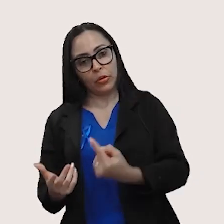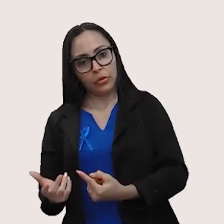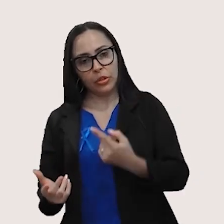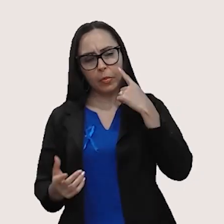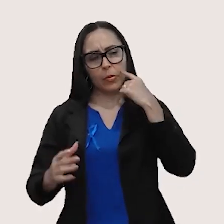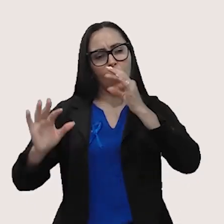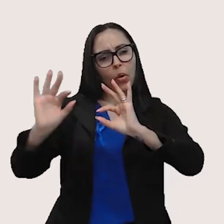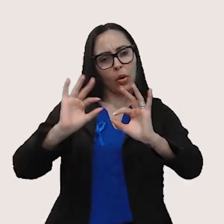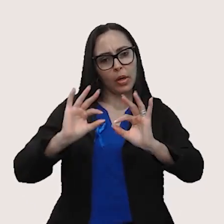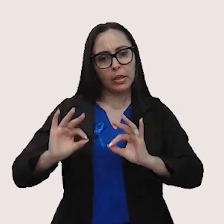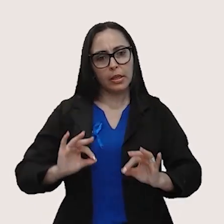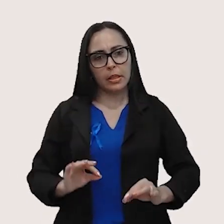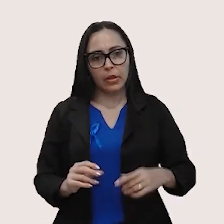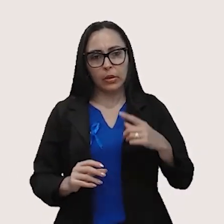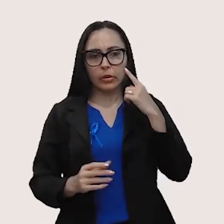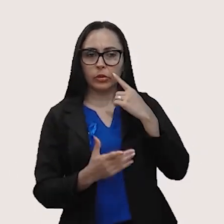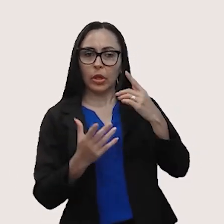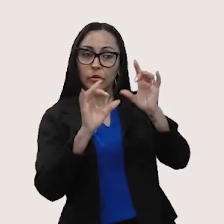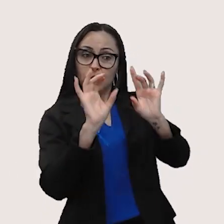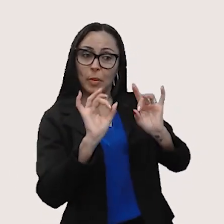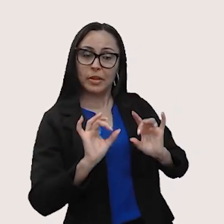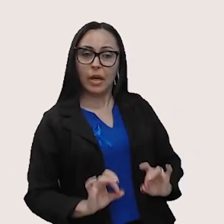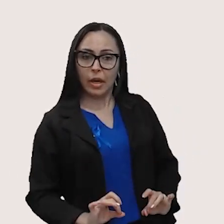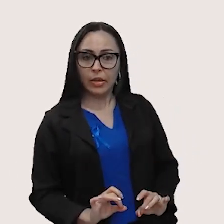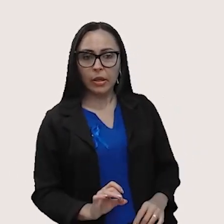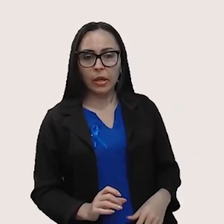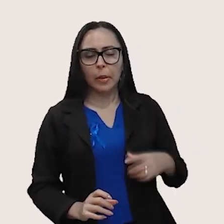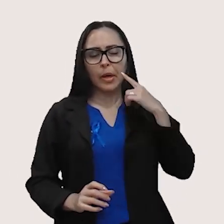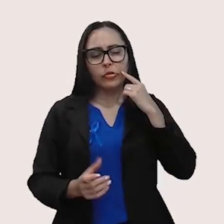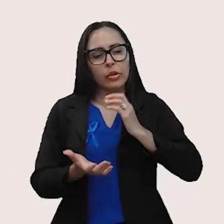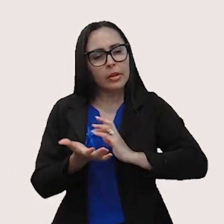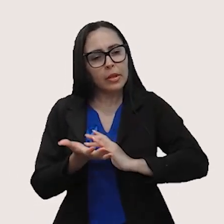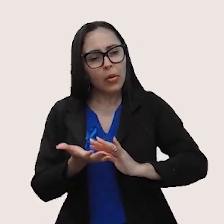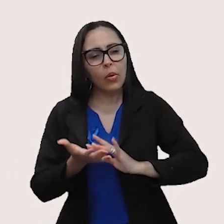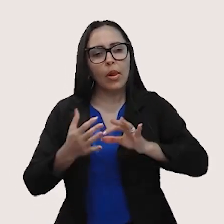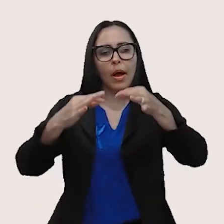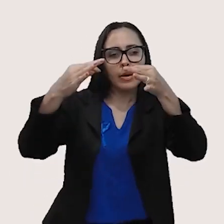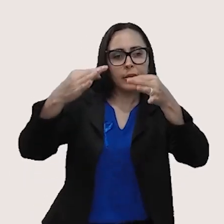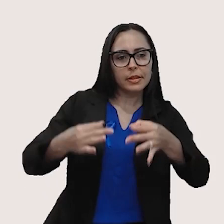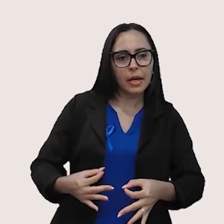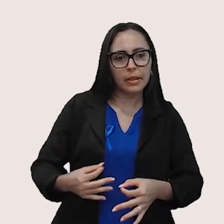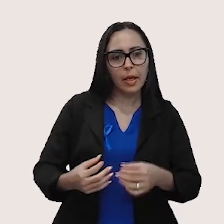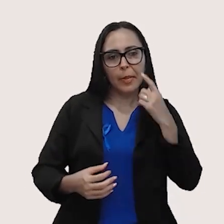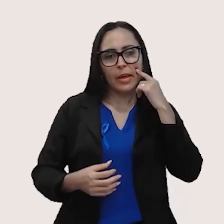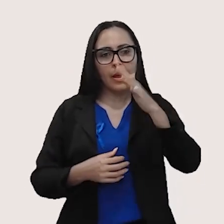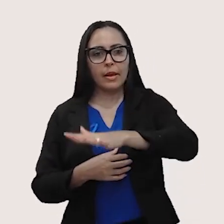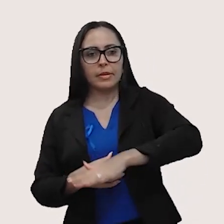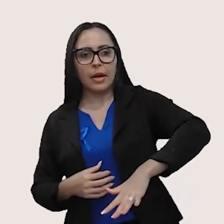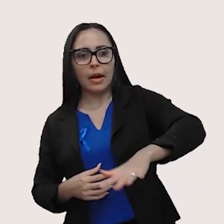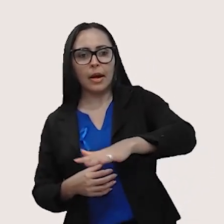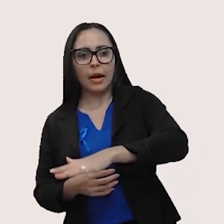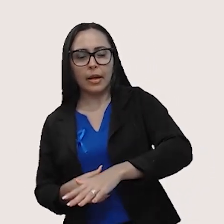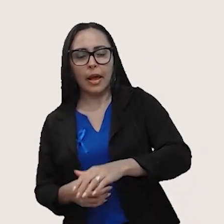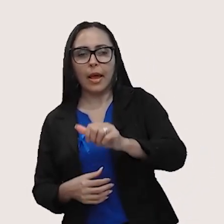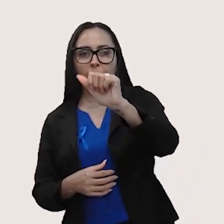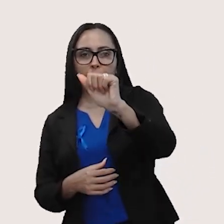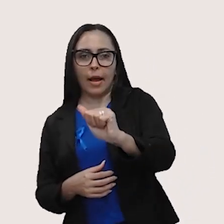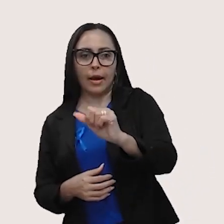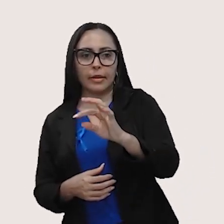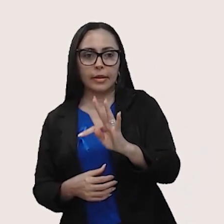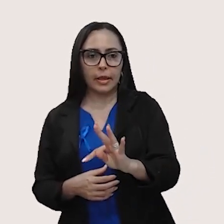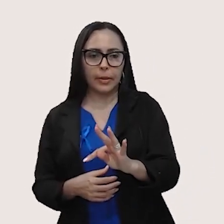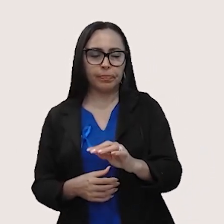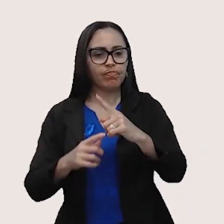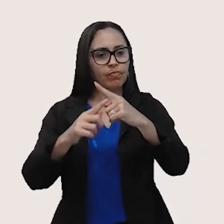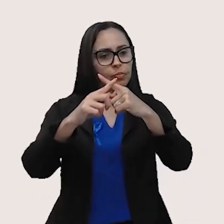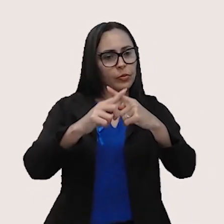esses dois lados especiais. E para a gente calcular exatamente essa área do triângulo, basta a gente multiplicar